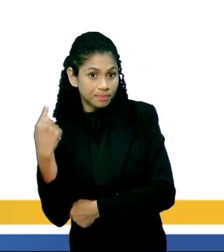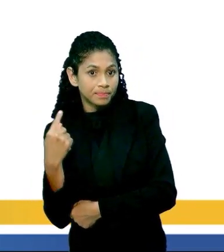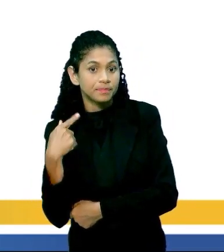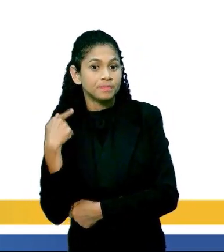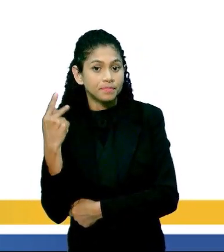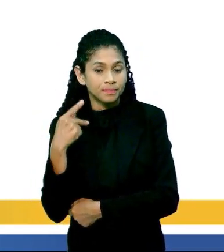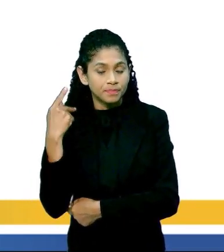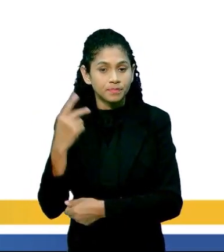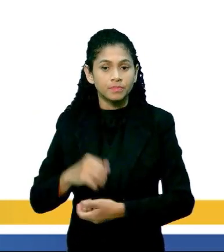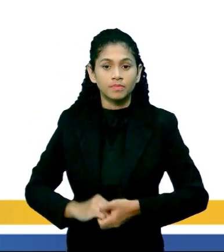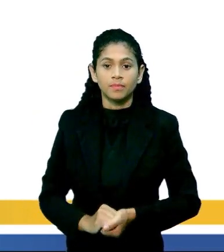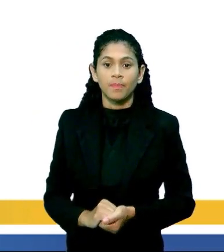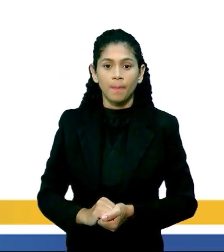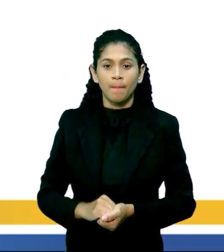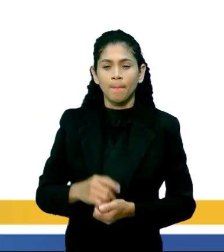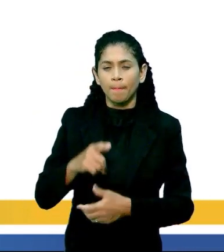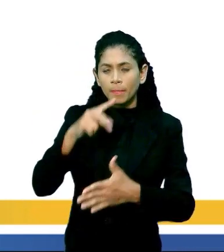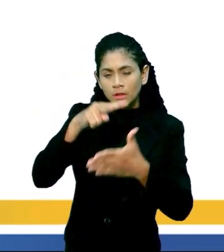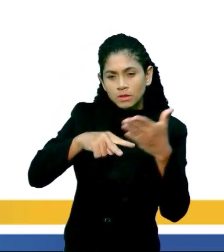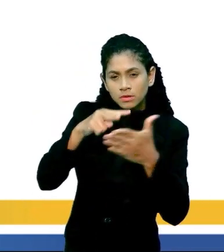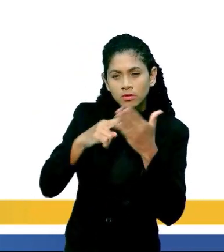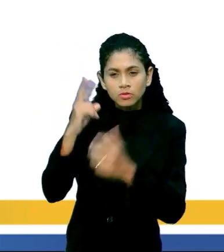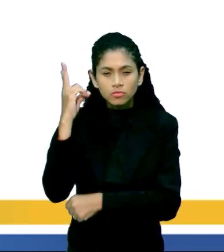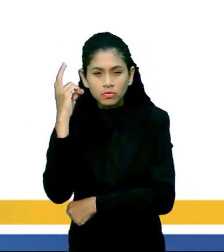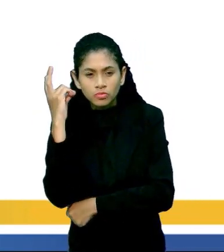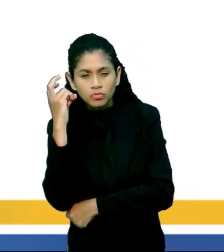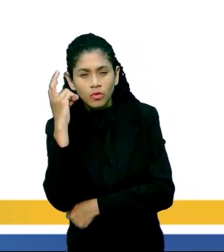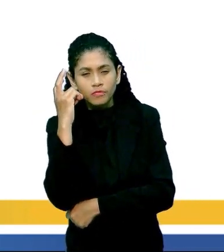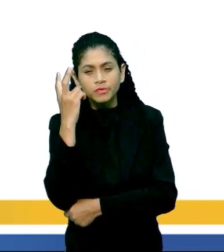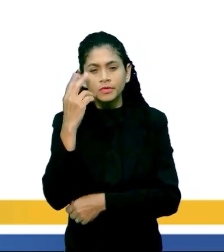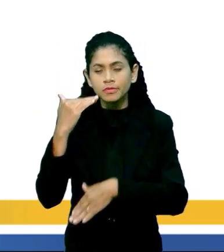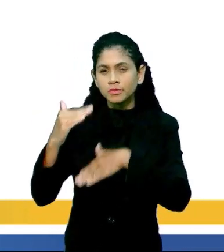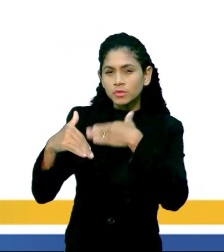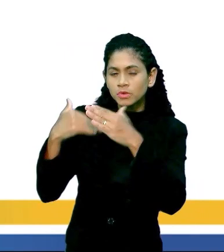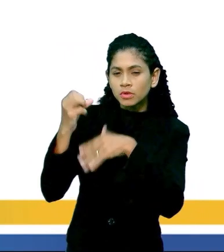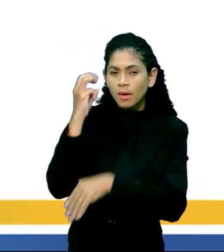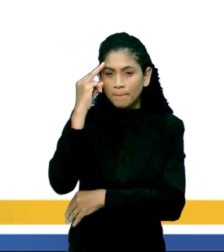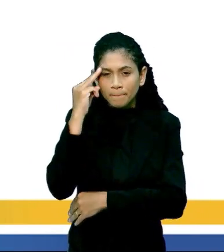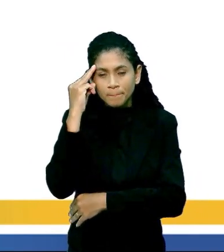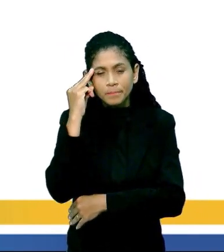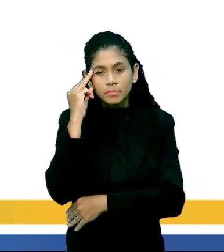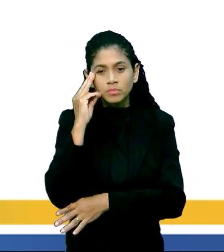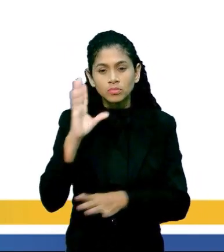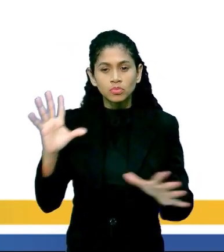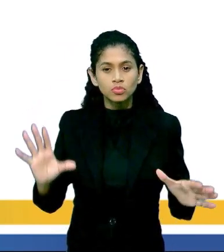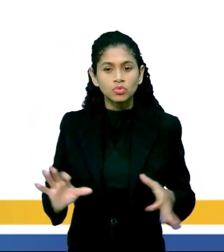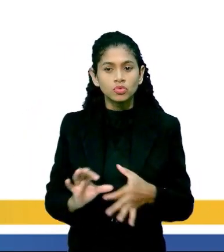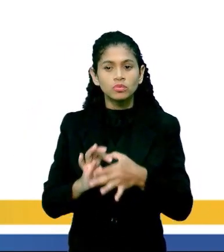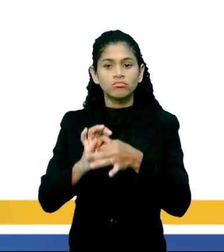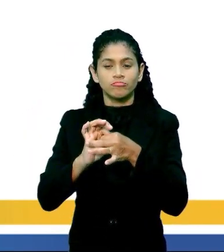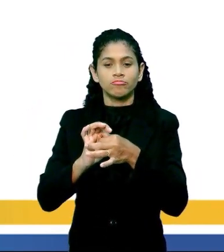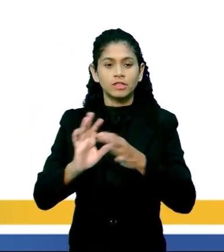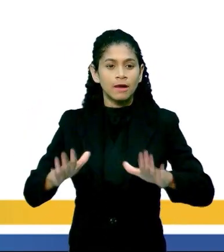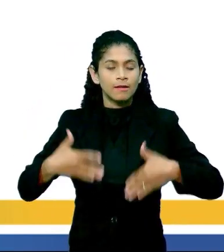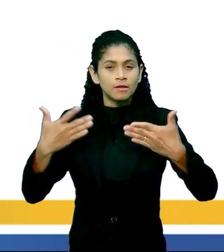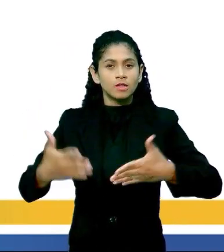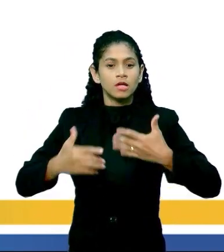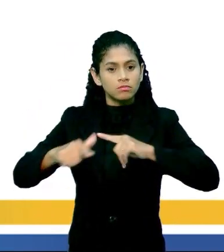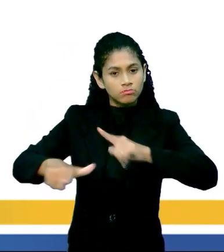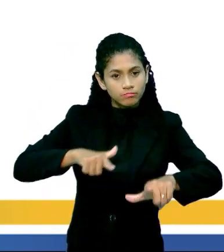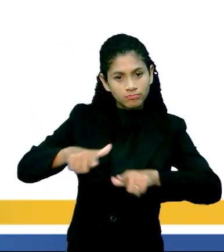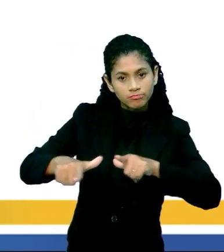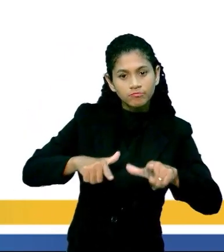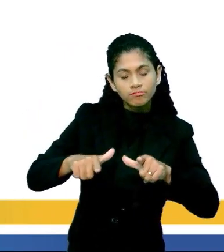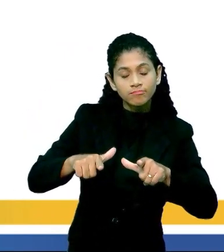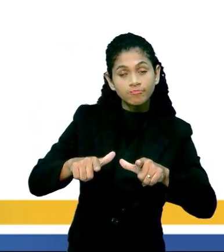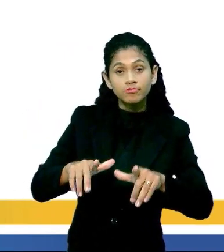e trabalhador, que, embora calmo, enfrenta o mar e o sertão com a mesma valentia, tá?